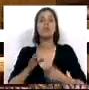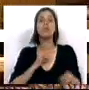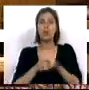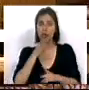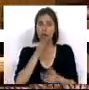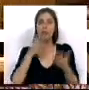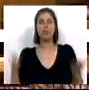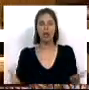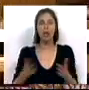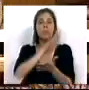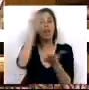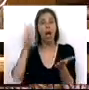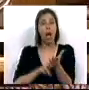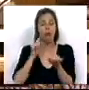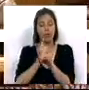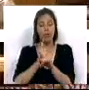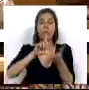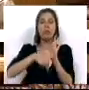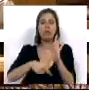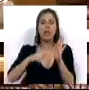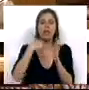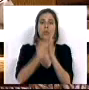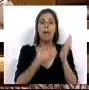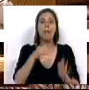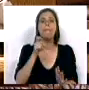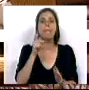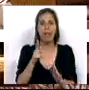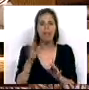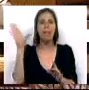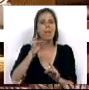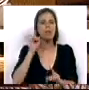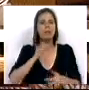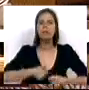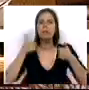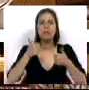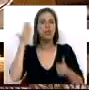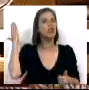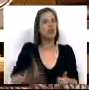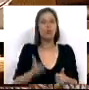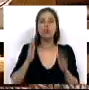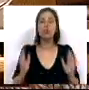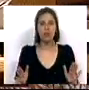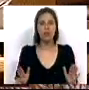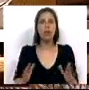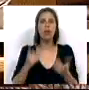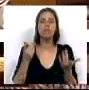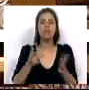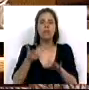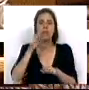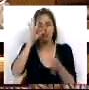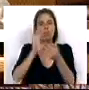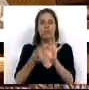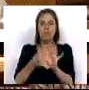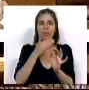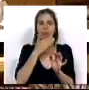senhores deputados, a aprovação deste projeto de lei do PEV é das mais elementares justiça e